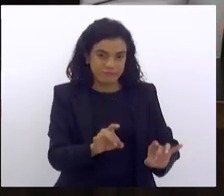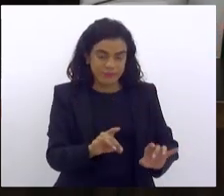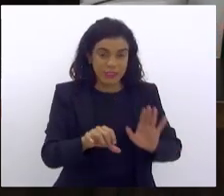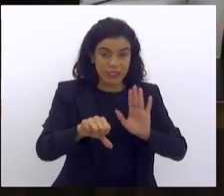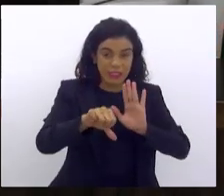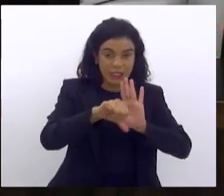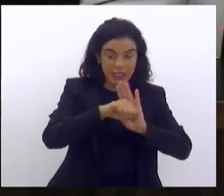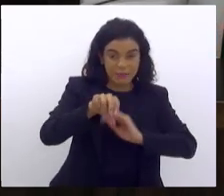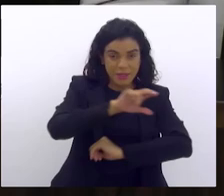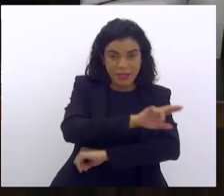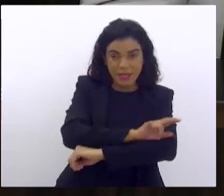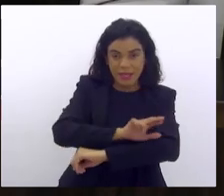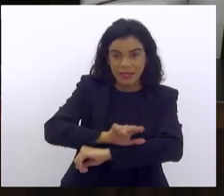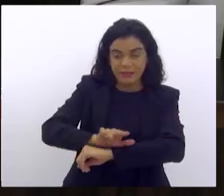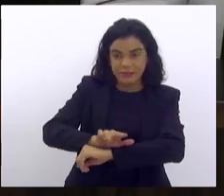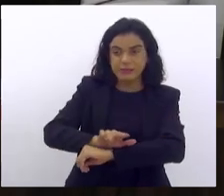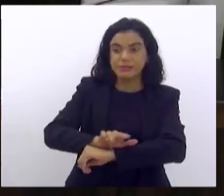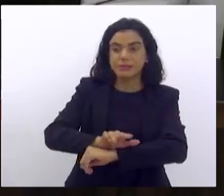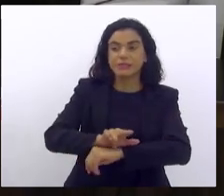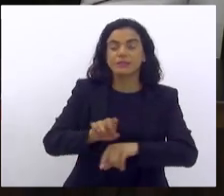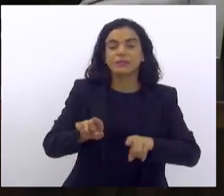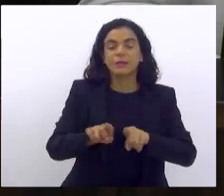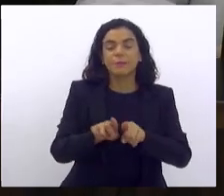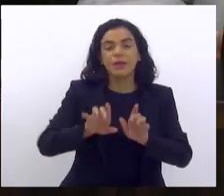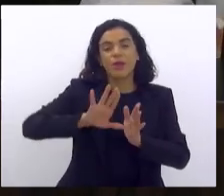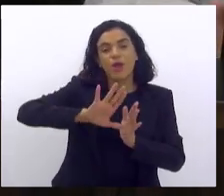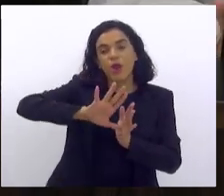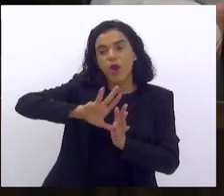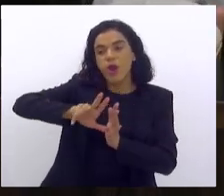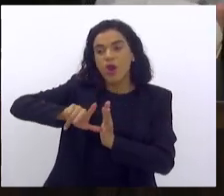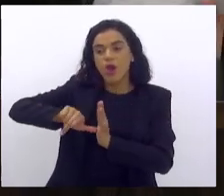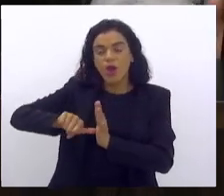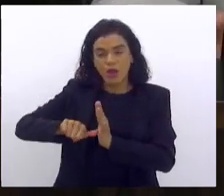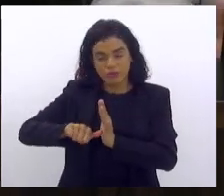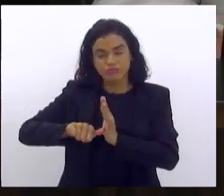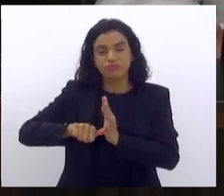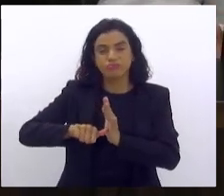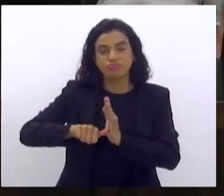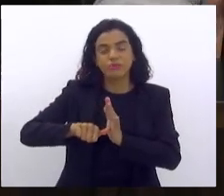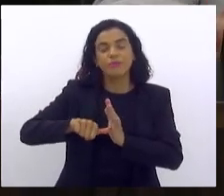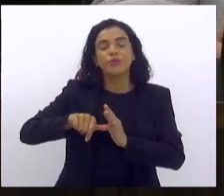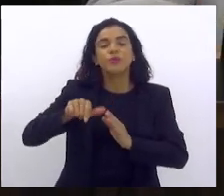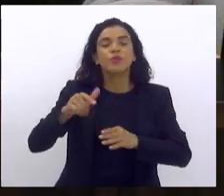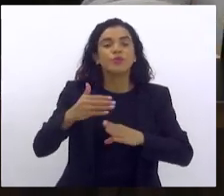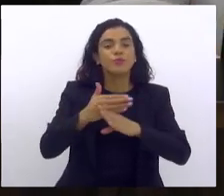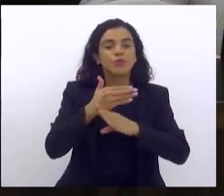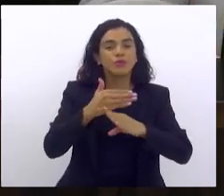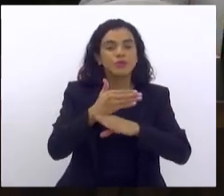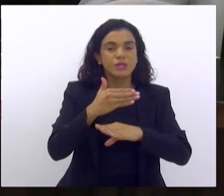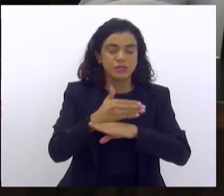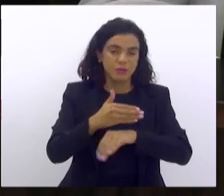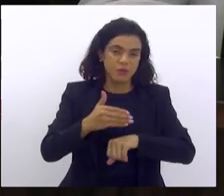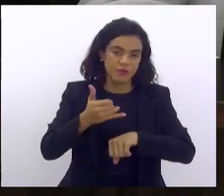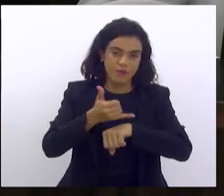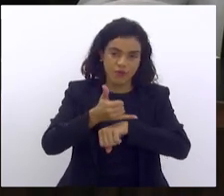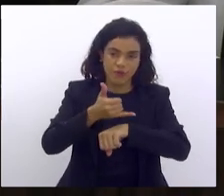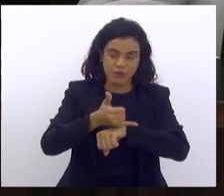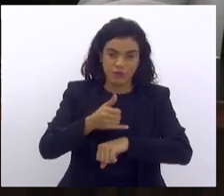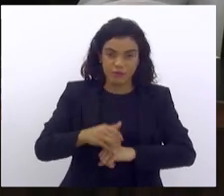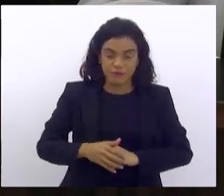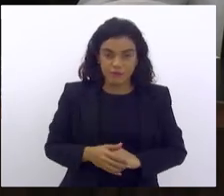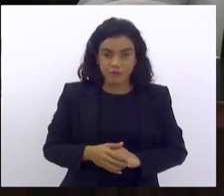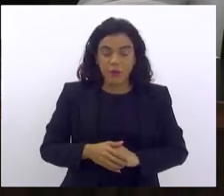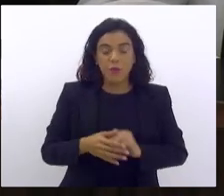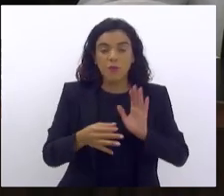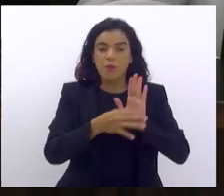crimes raciais e delitos de intolerância no município de Volta Redonda. Parecer das